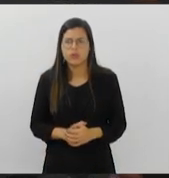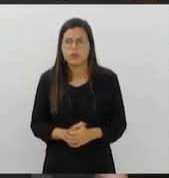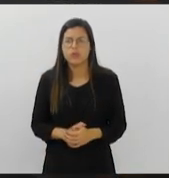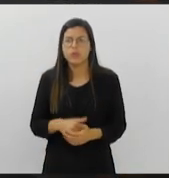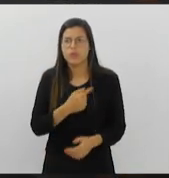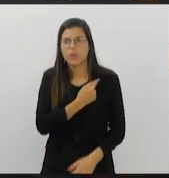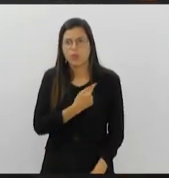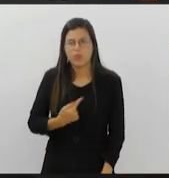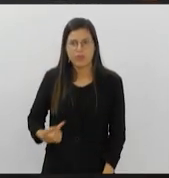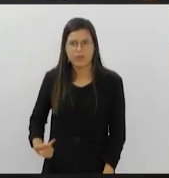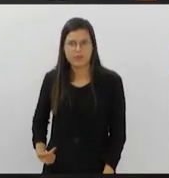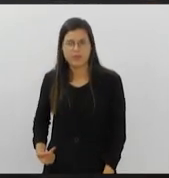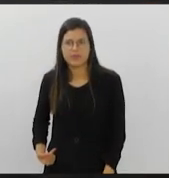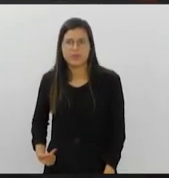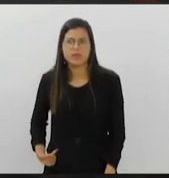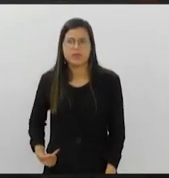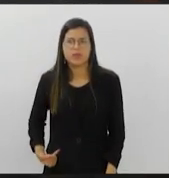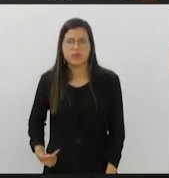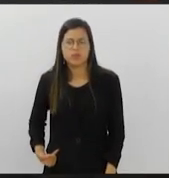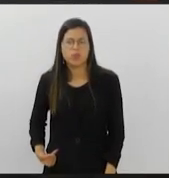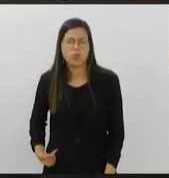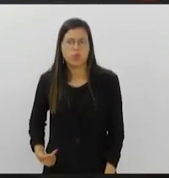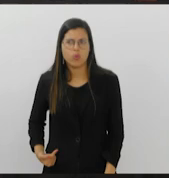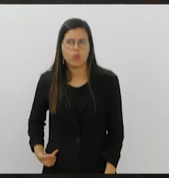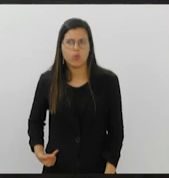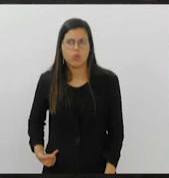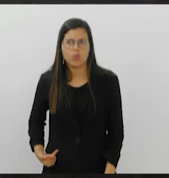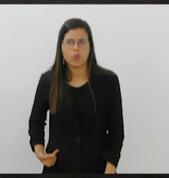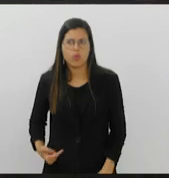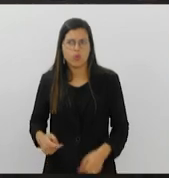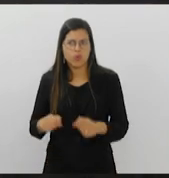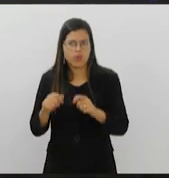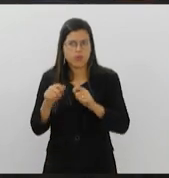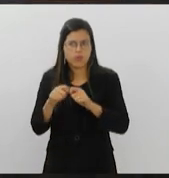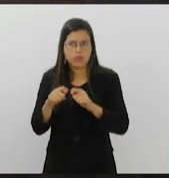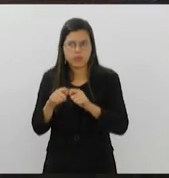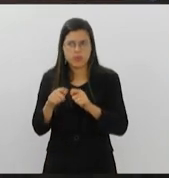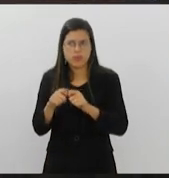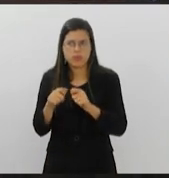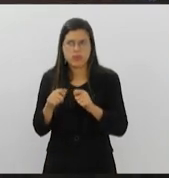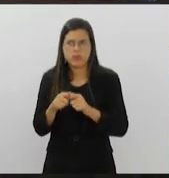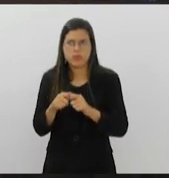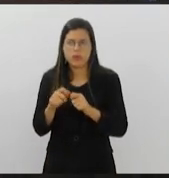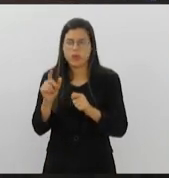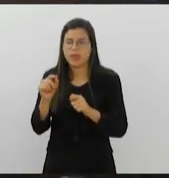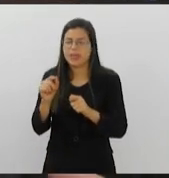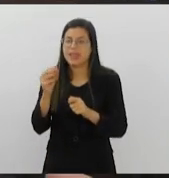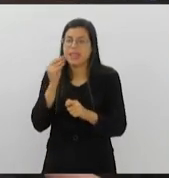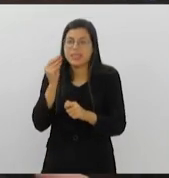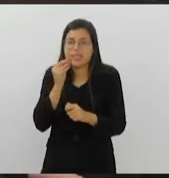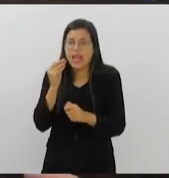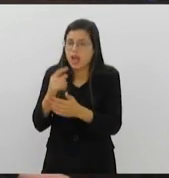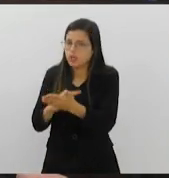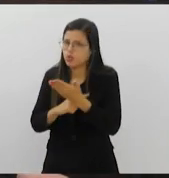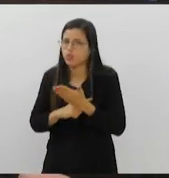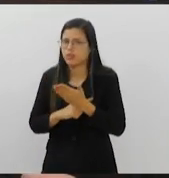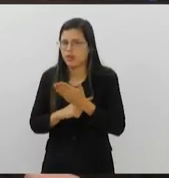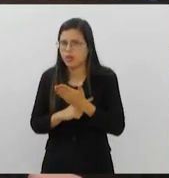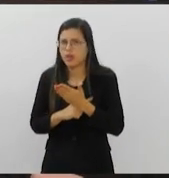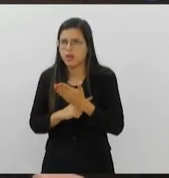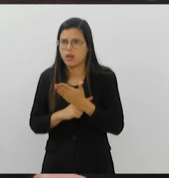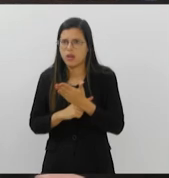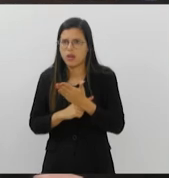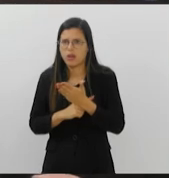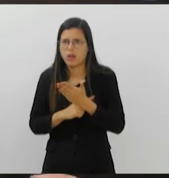governador não se fará de isento de tentar nos ajudar. É o que realmente foi colocado